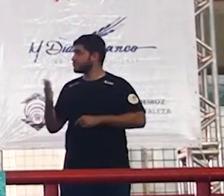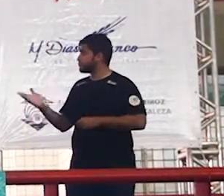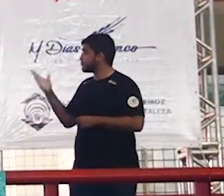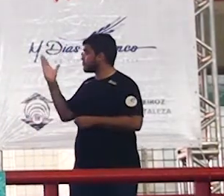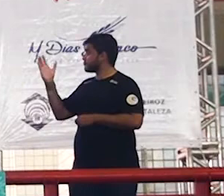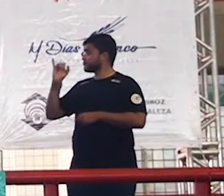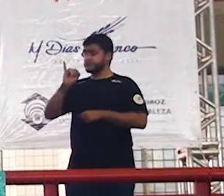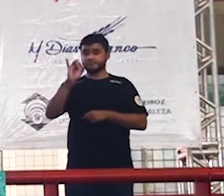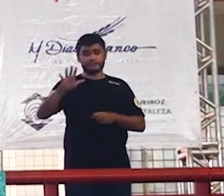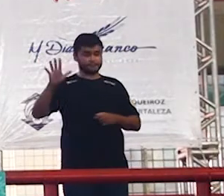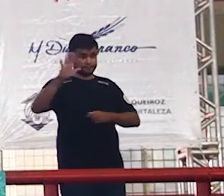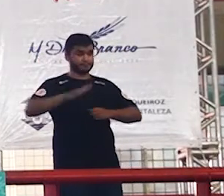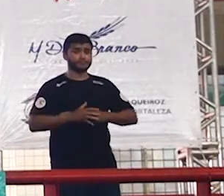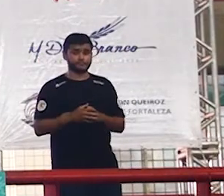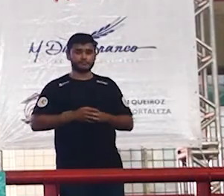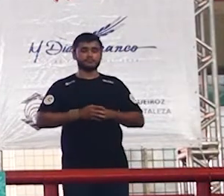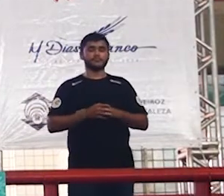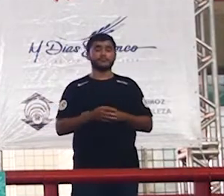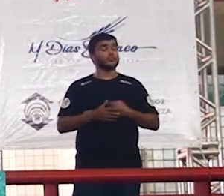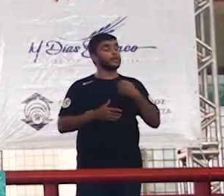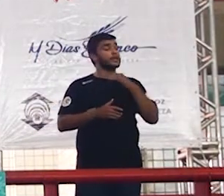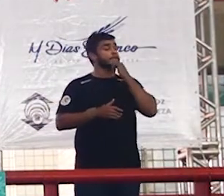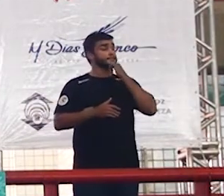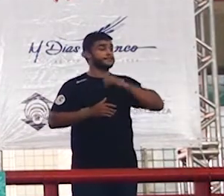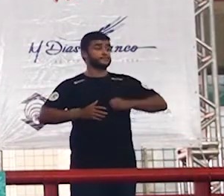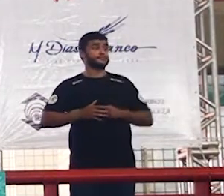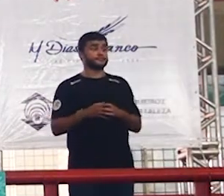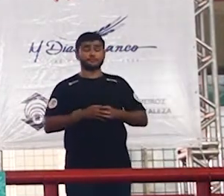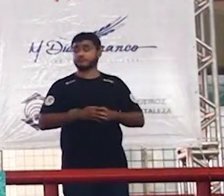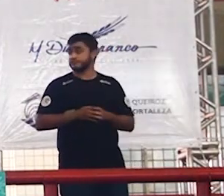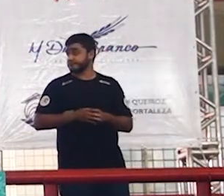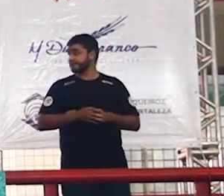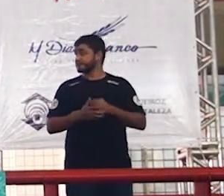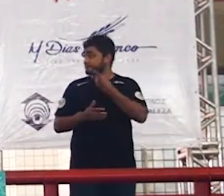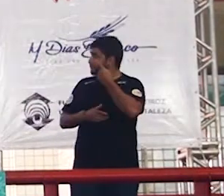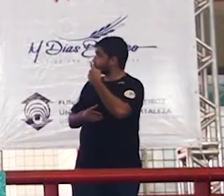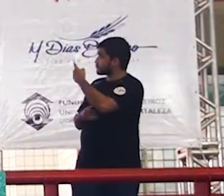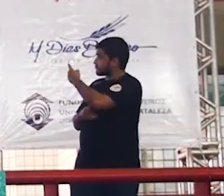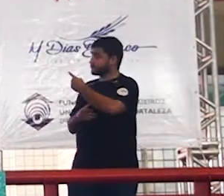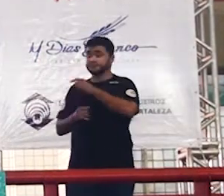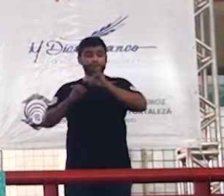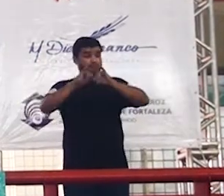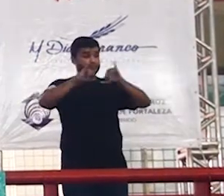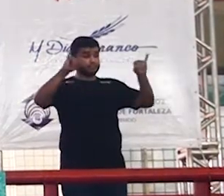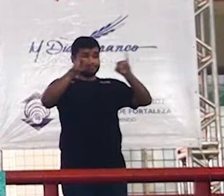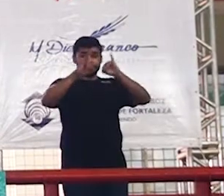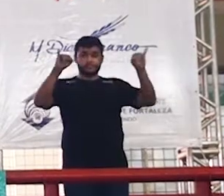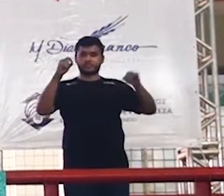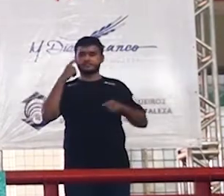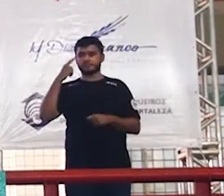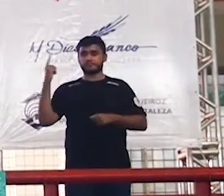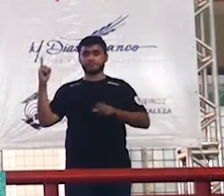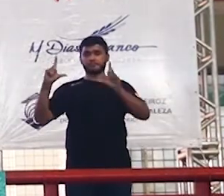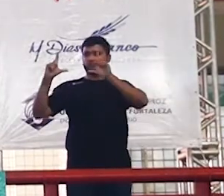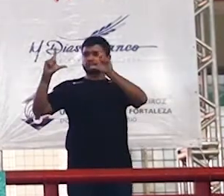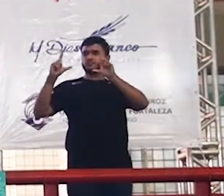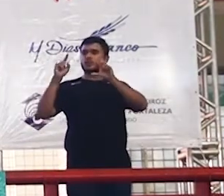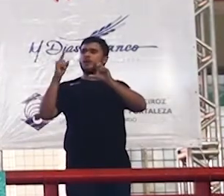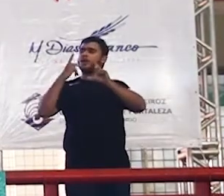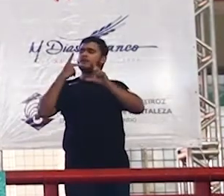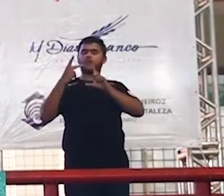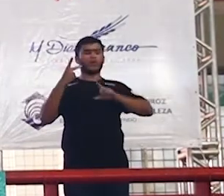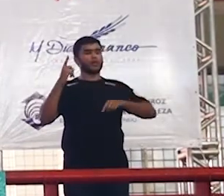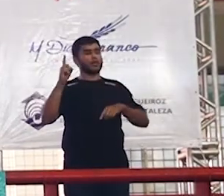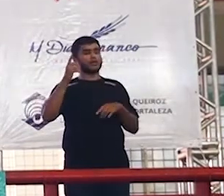Certo? Então, vamos lá. Eu tenho aqui uma propaganda cujo objetivo é